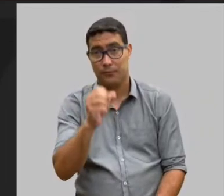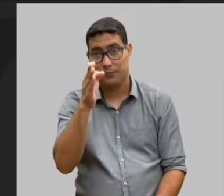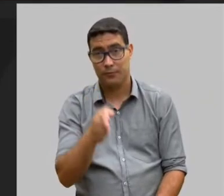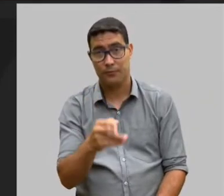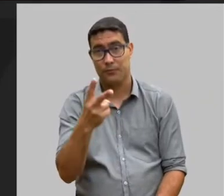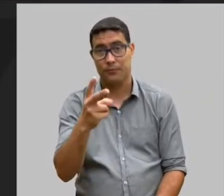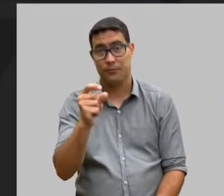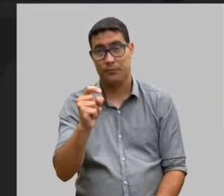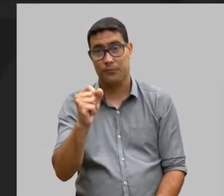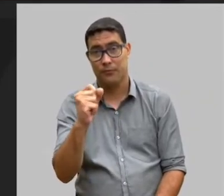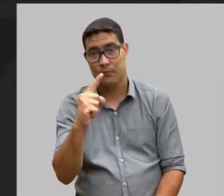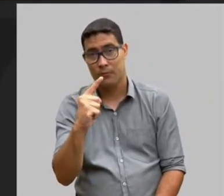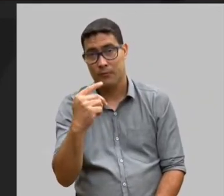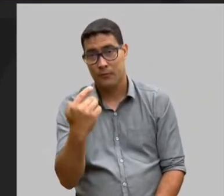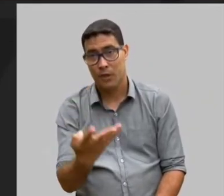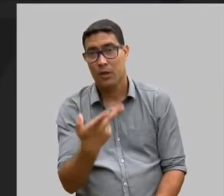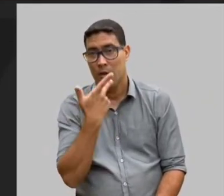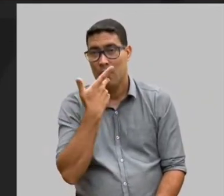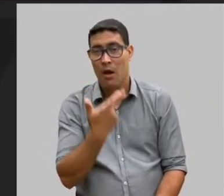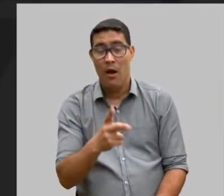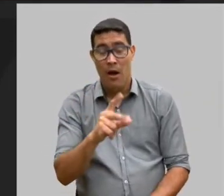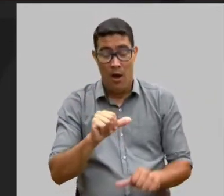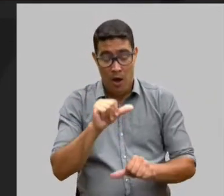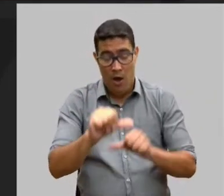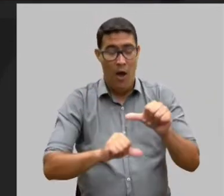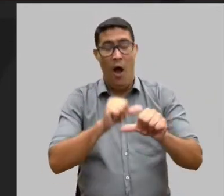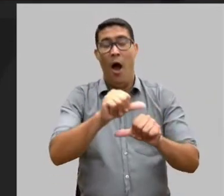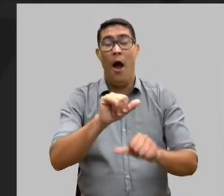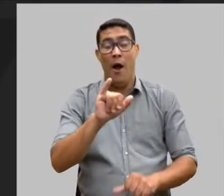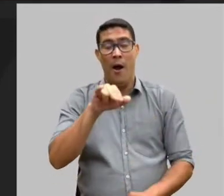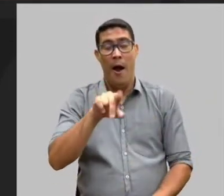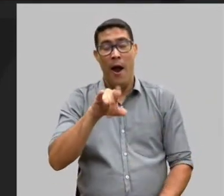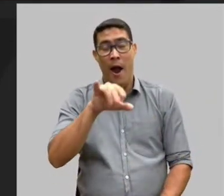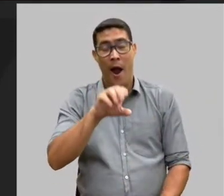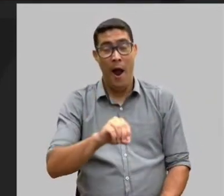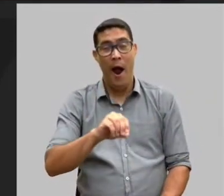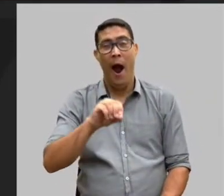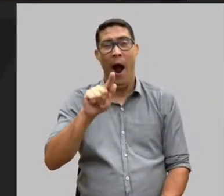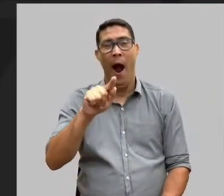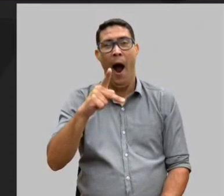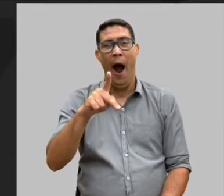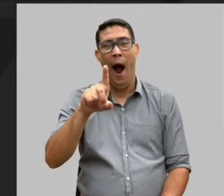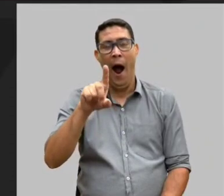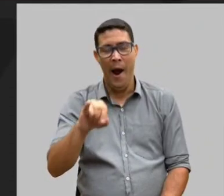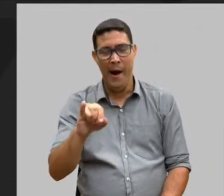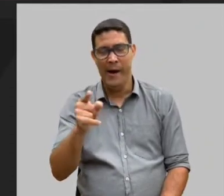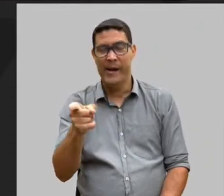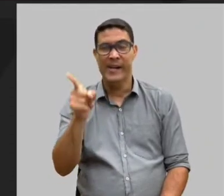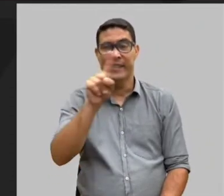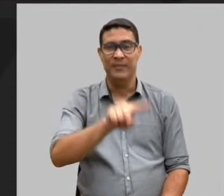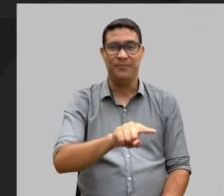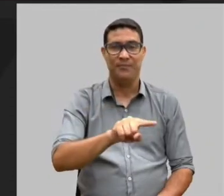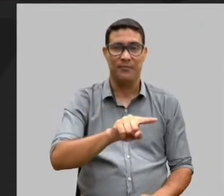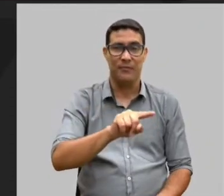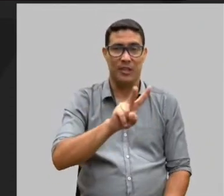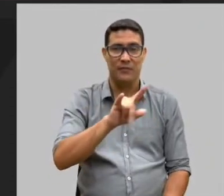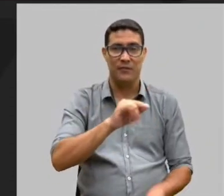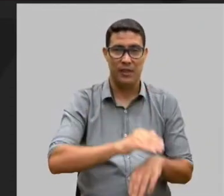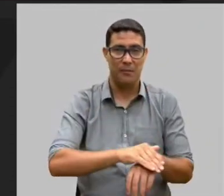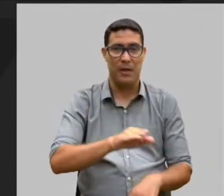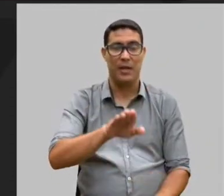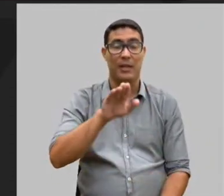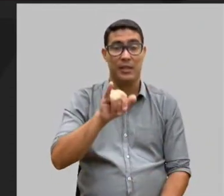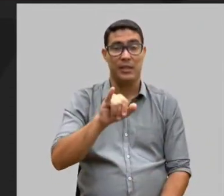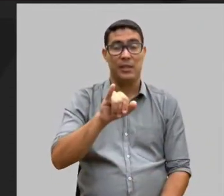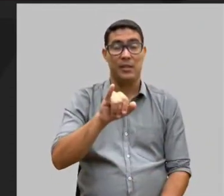a trocar o o índice né de gpdi para IPCA + 4% ao invés de gpdi + 7% só que a